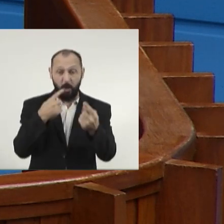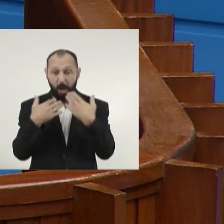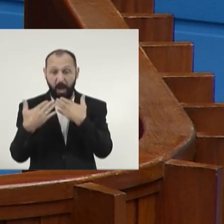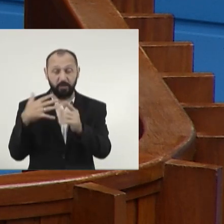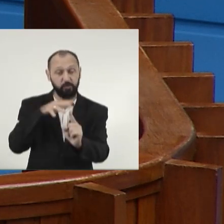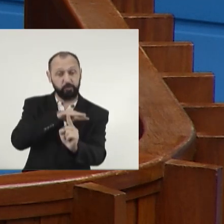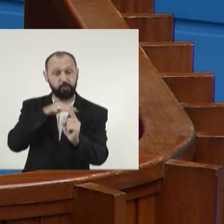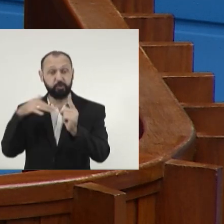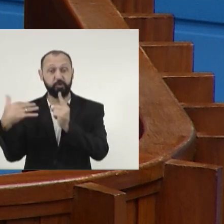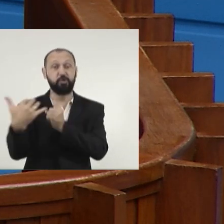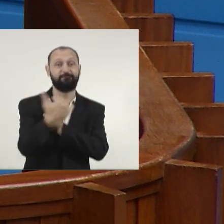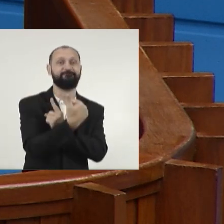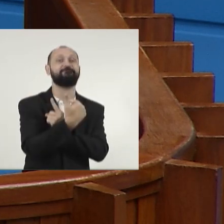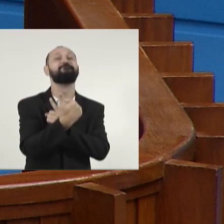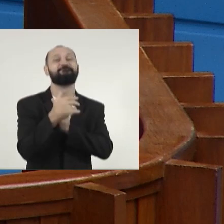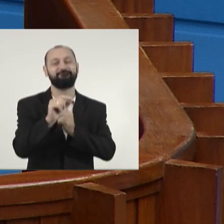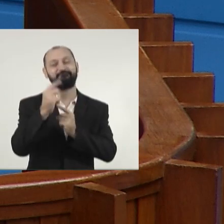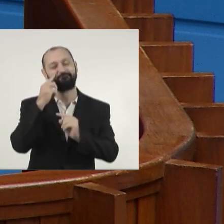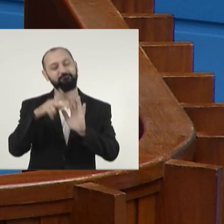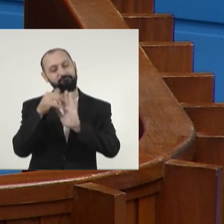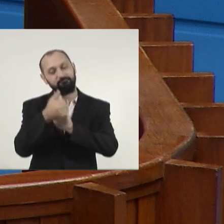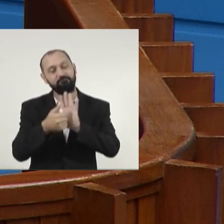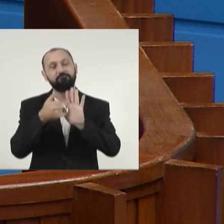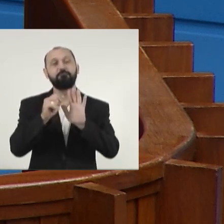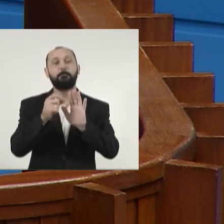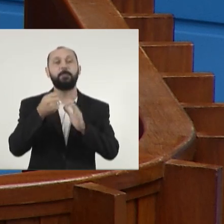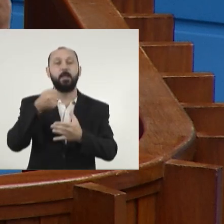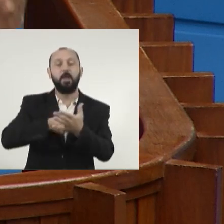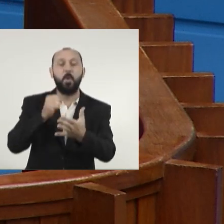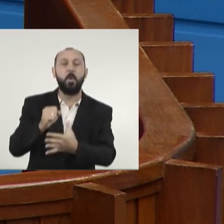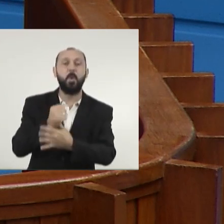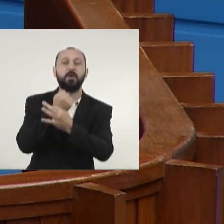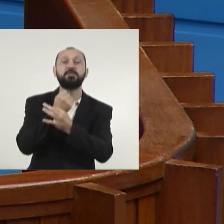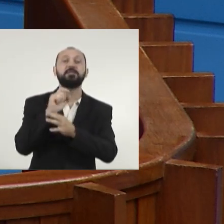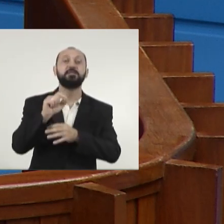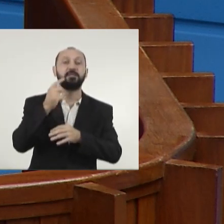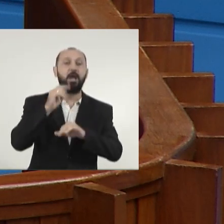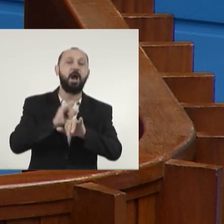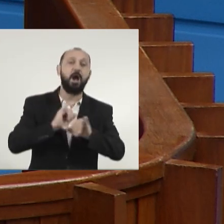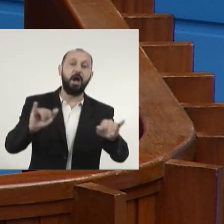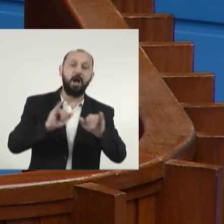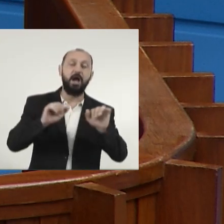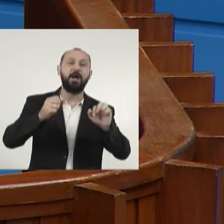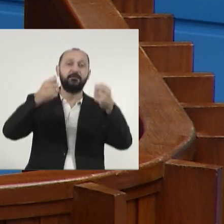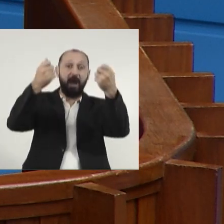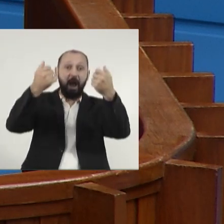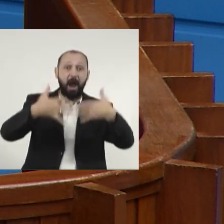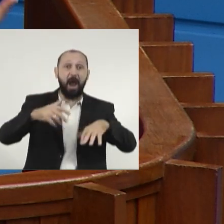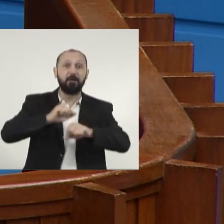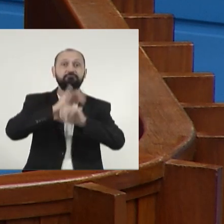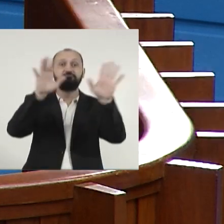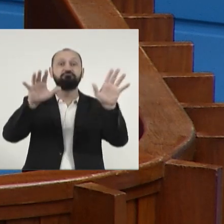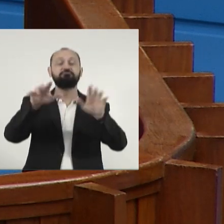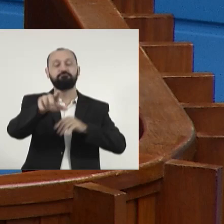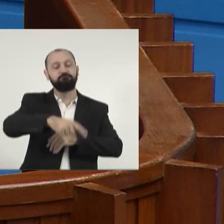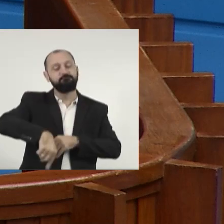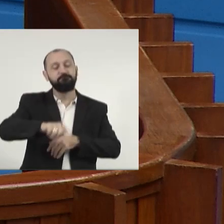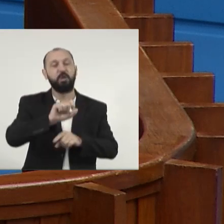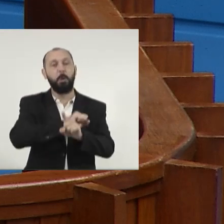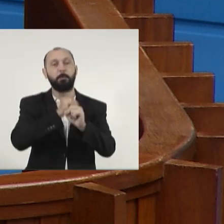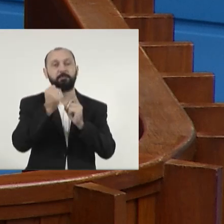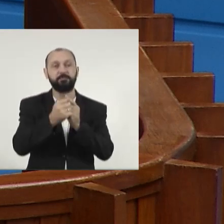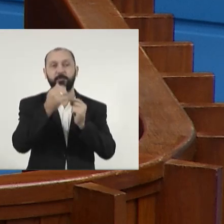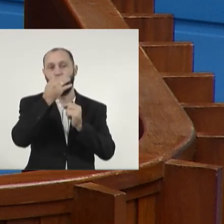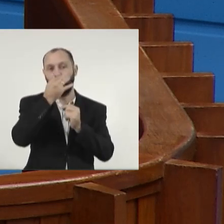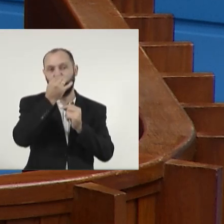discussão. O nosso projeto visa garantir que campanhas esclareçam para a sociedade e